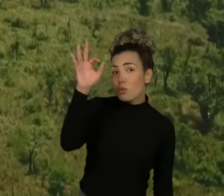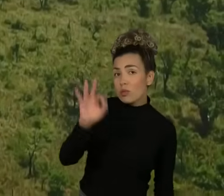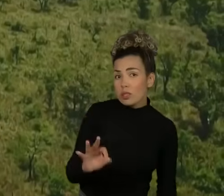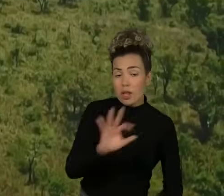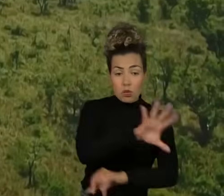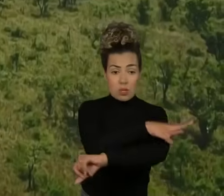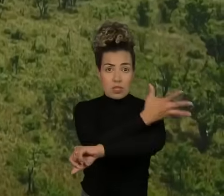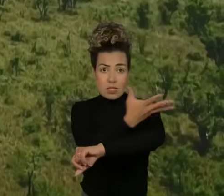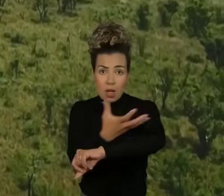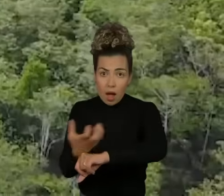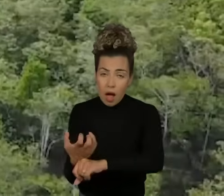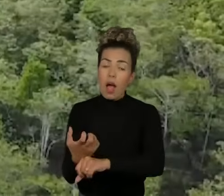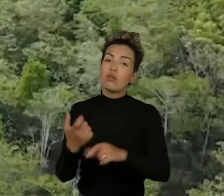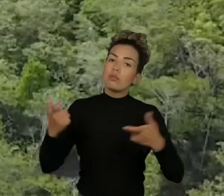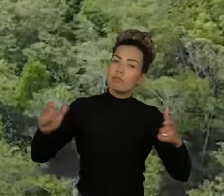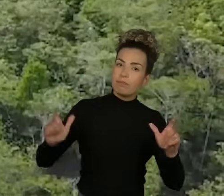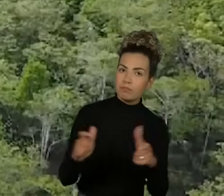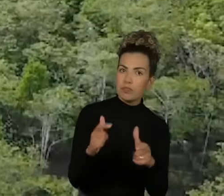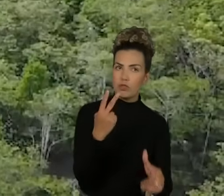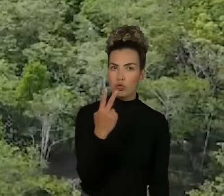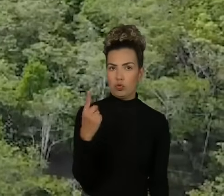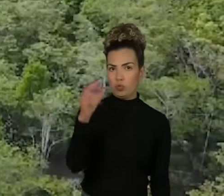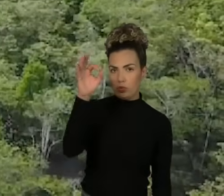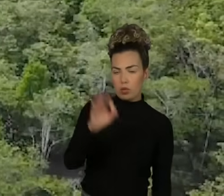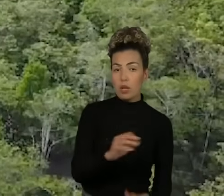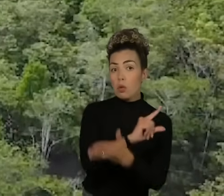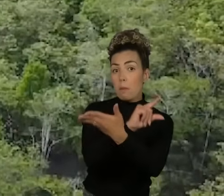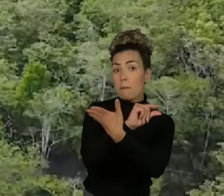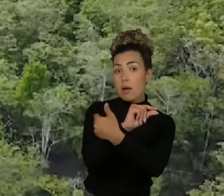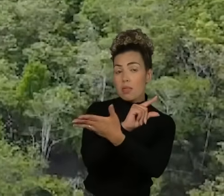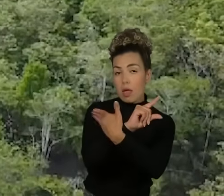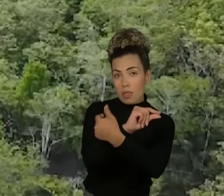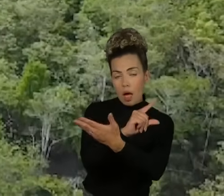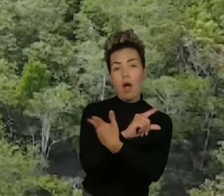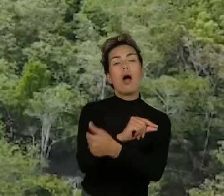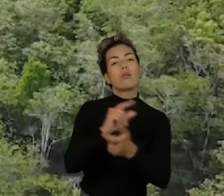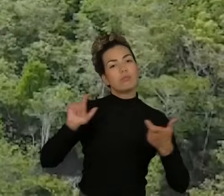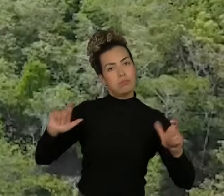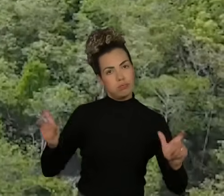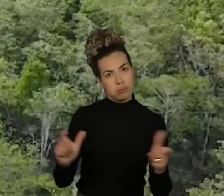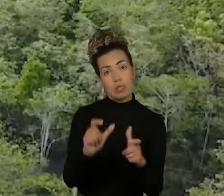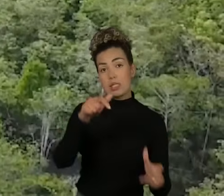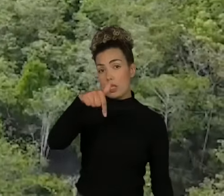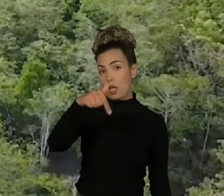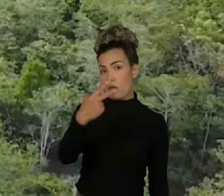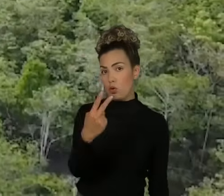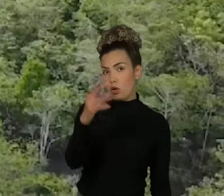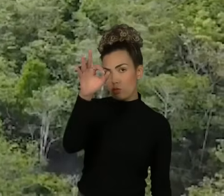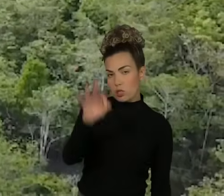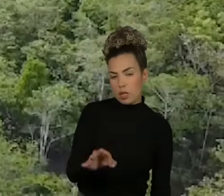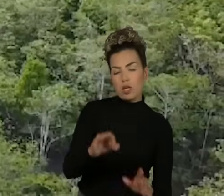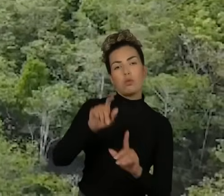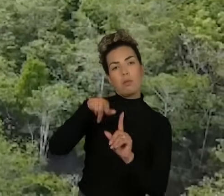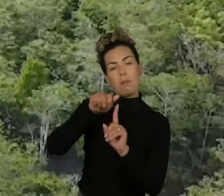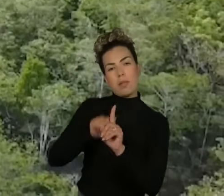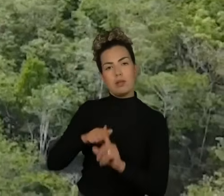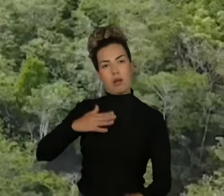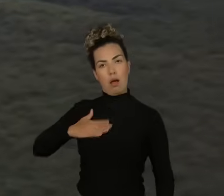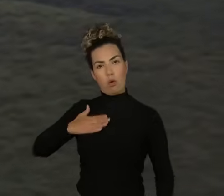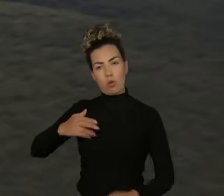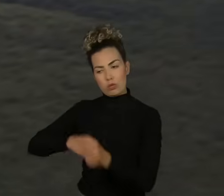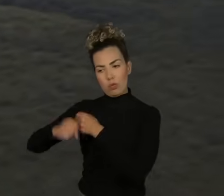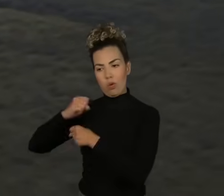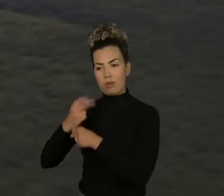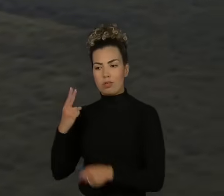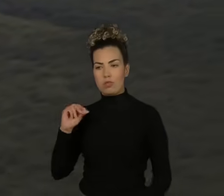de 21%. No Pantanal, a queda foi de 72% de agosto de 2024